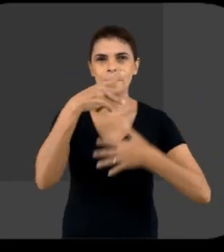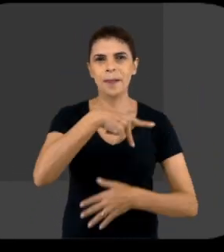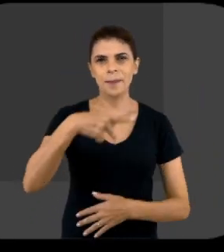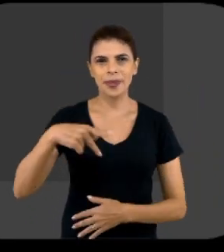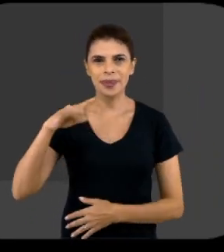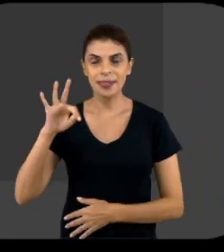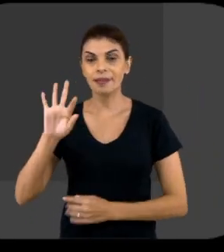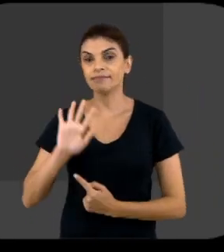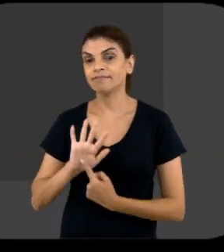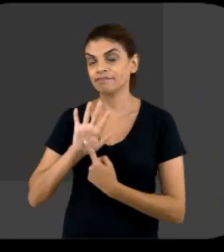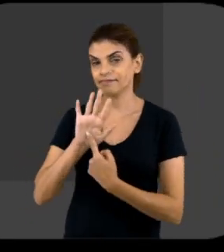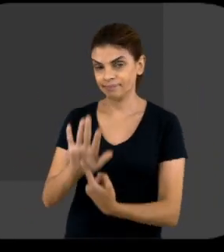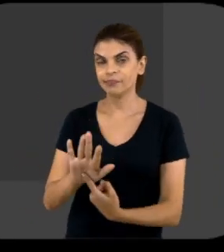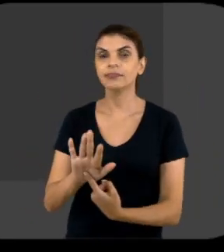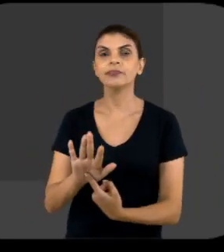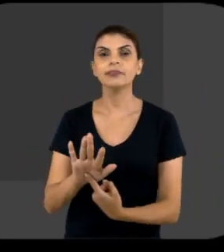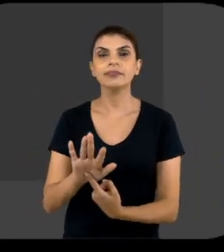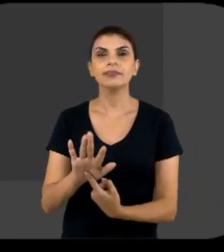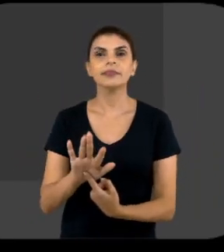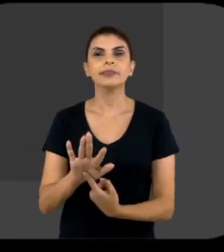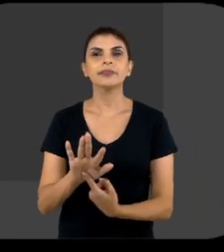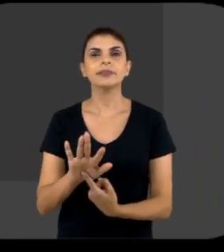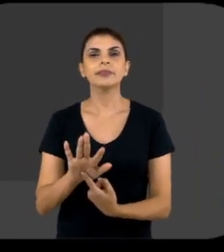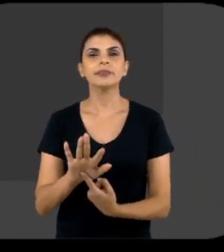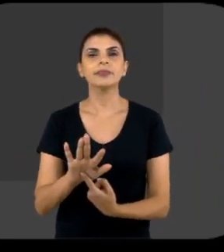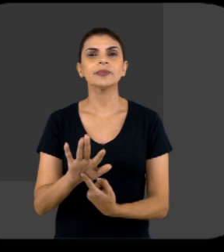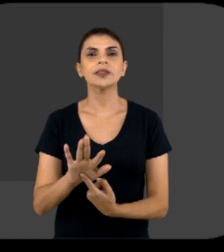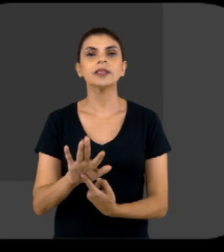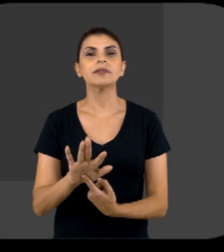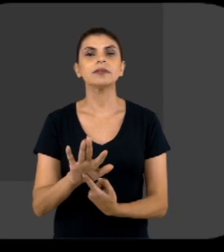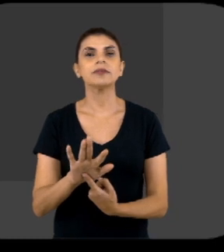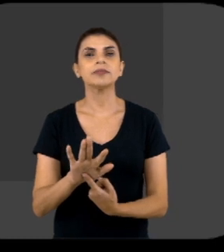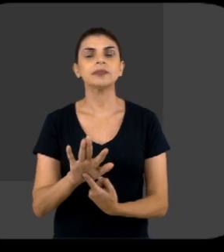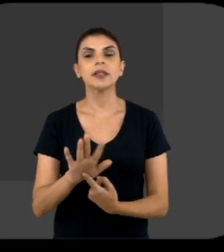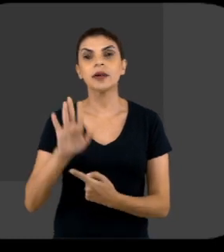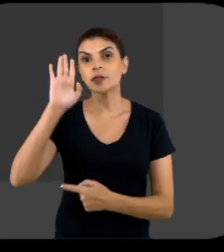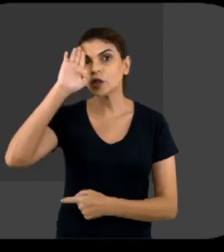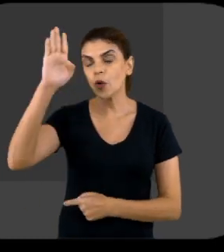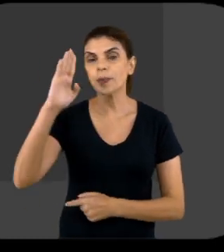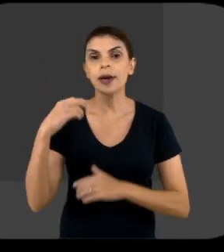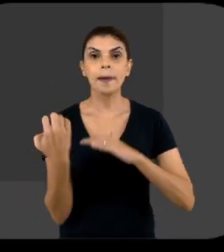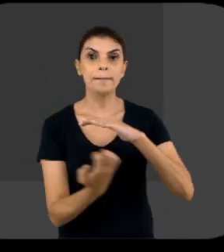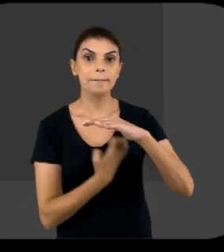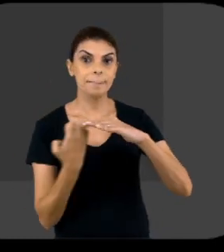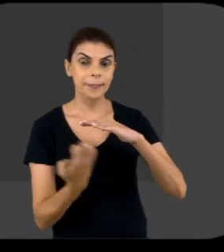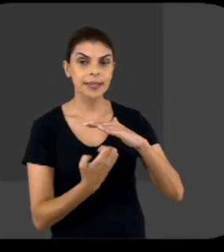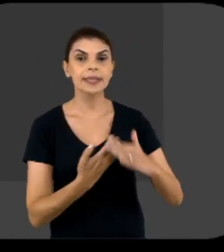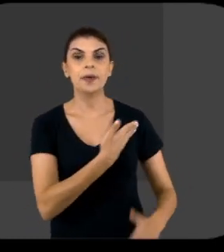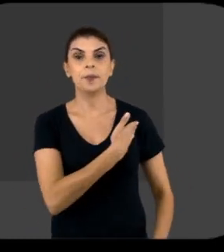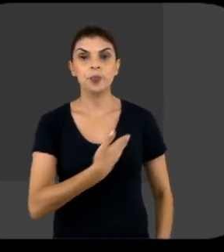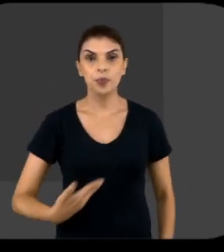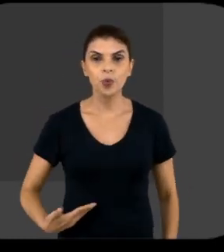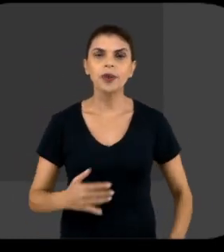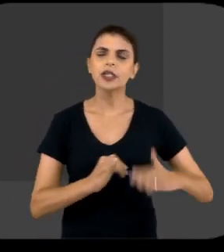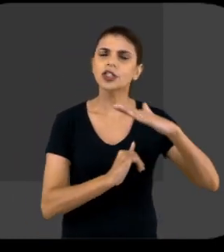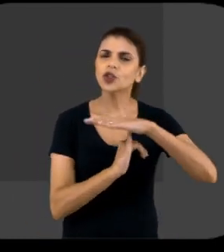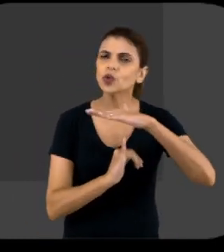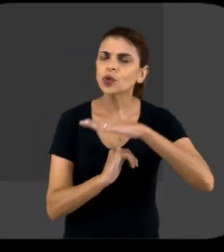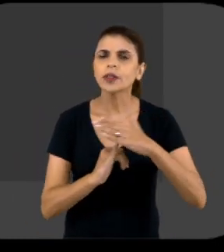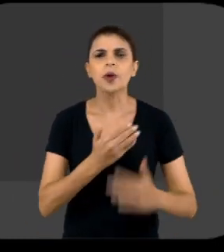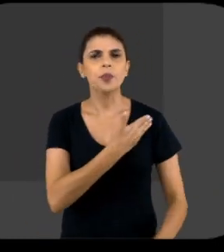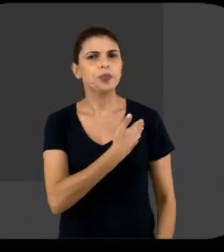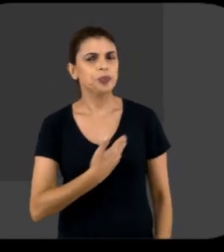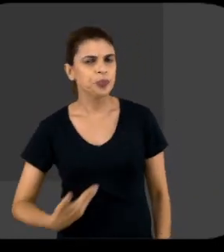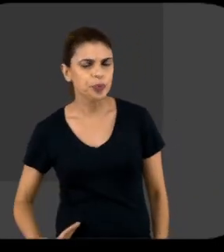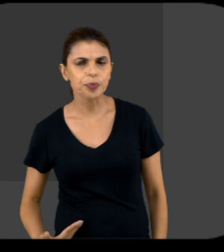nessa página de apresentação é uma questão envolvendo especificamente a empresa pública, especificamente a